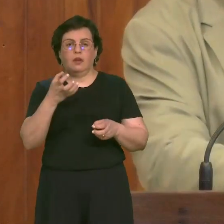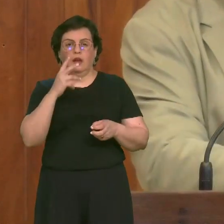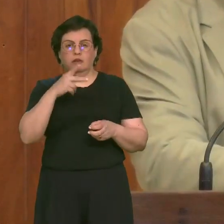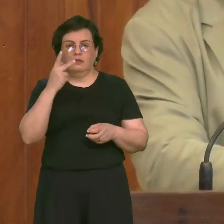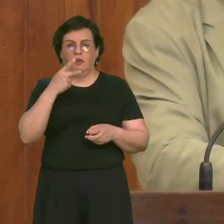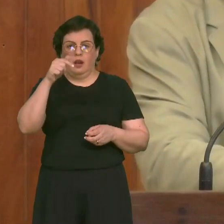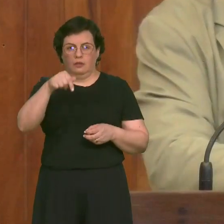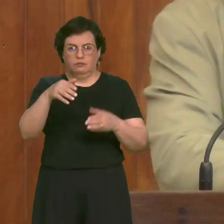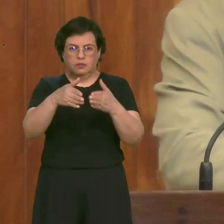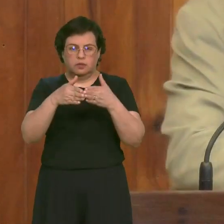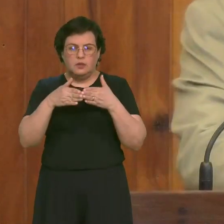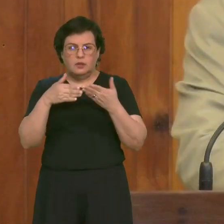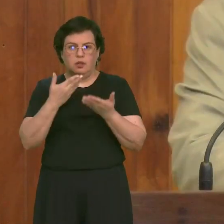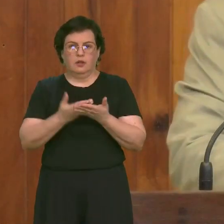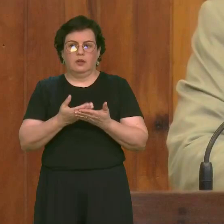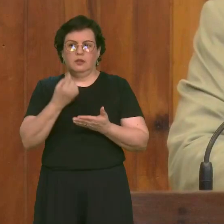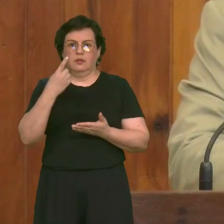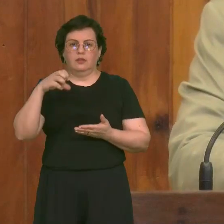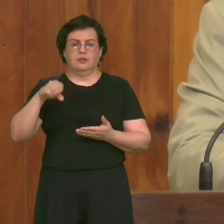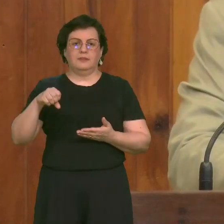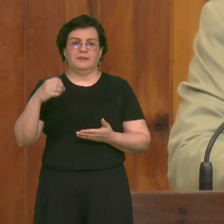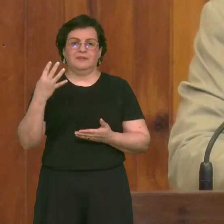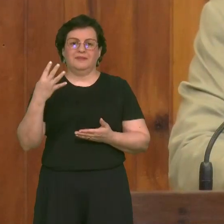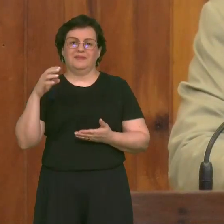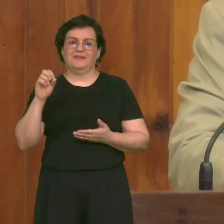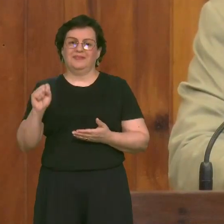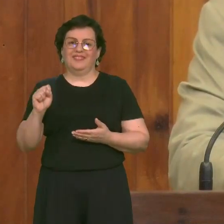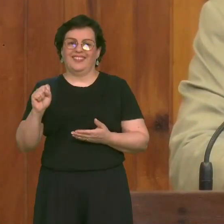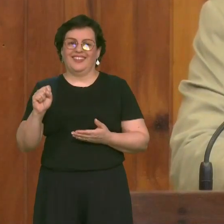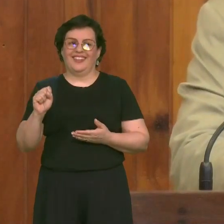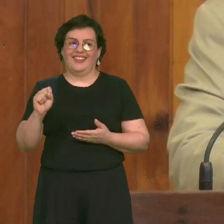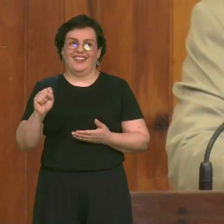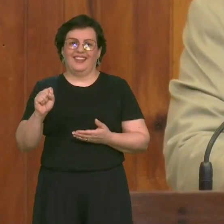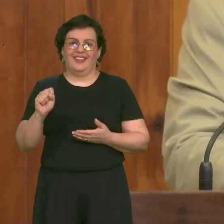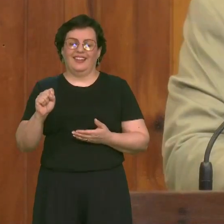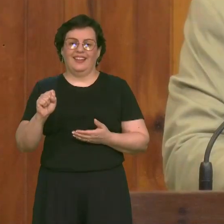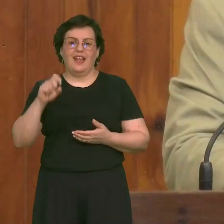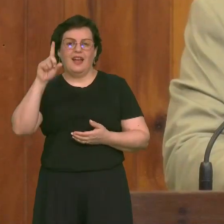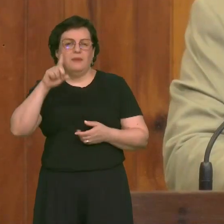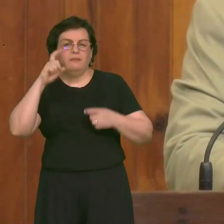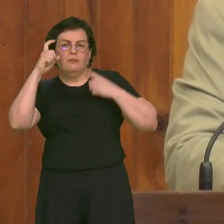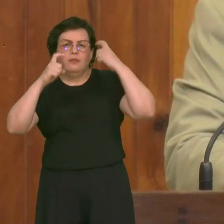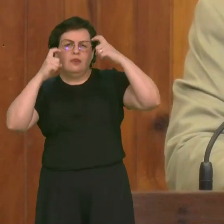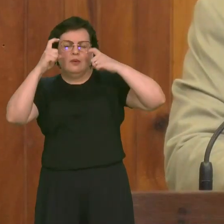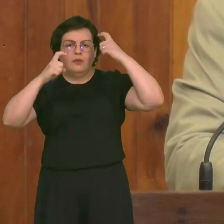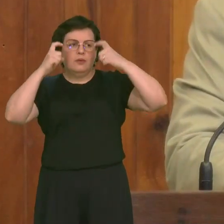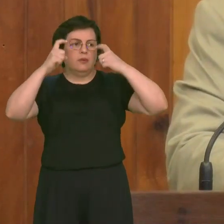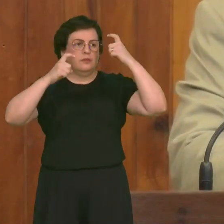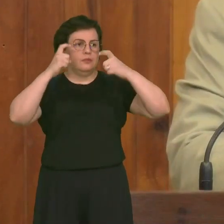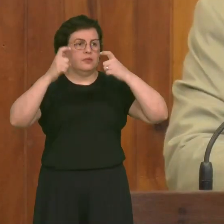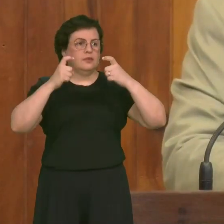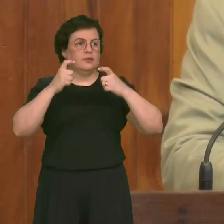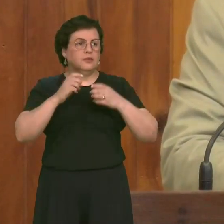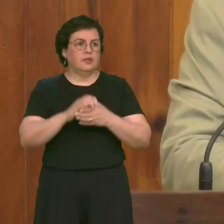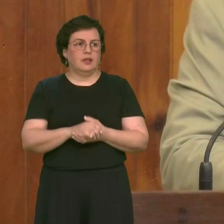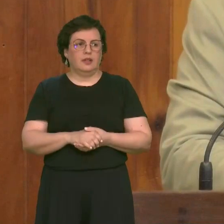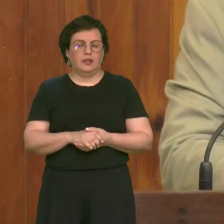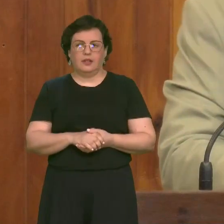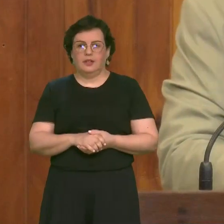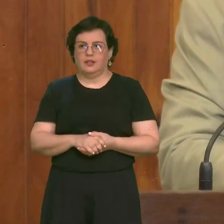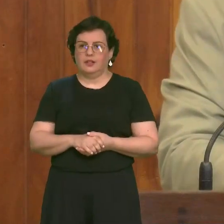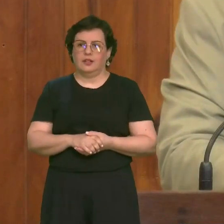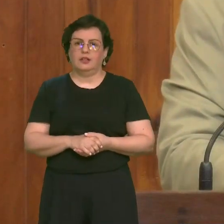casa do requerimento 1948 é pertinente é preocupante o dragão Rogerinho tem razão